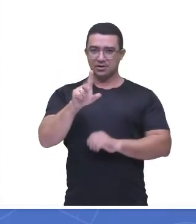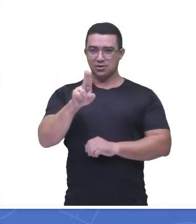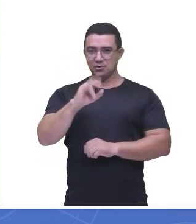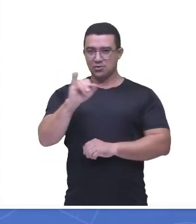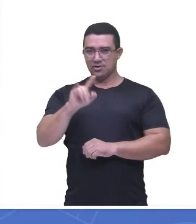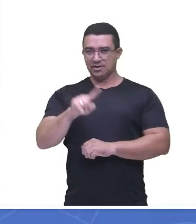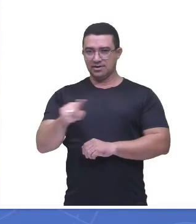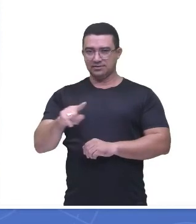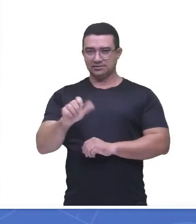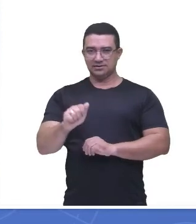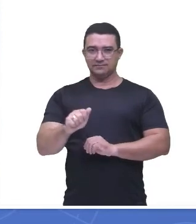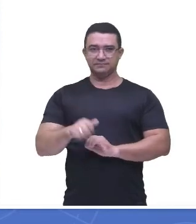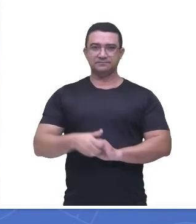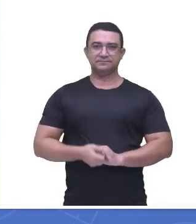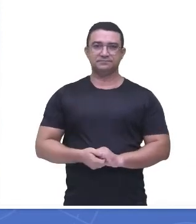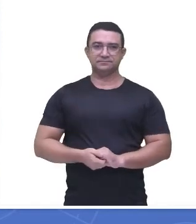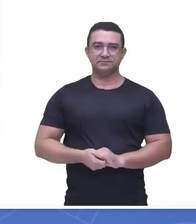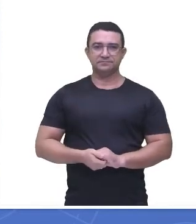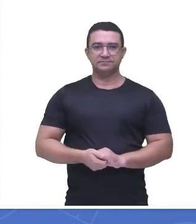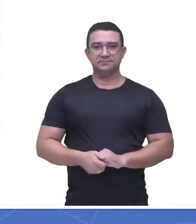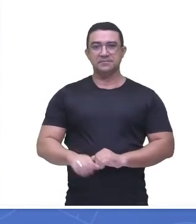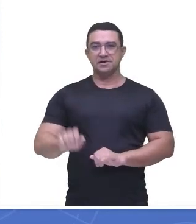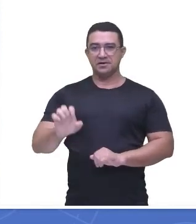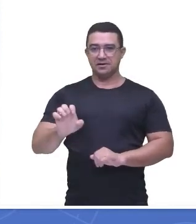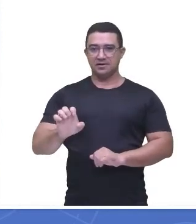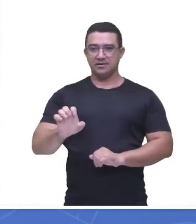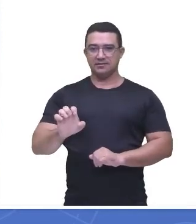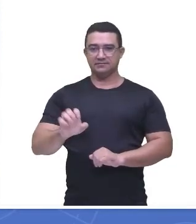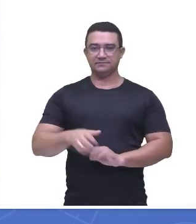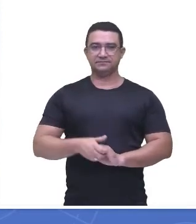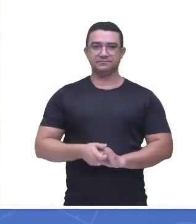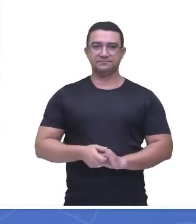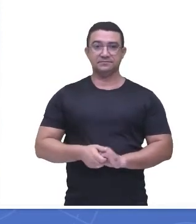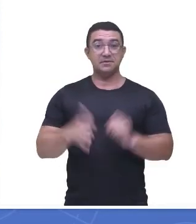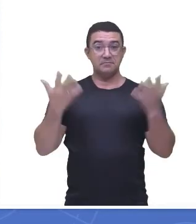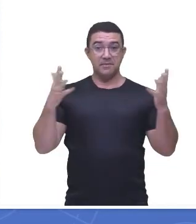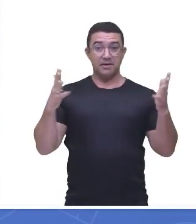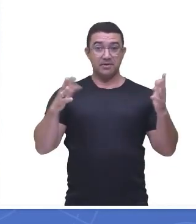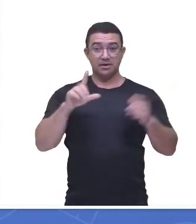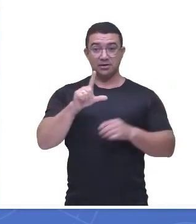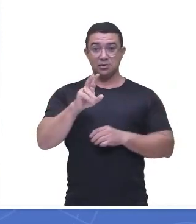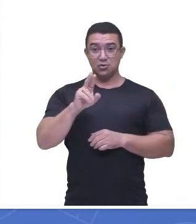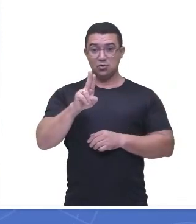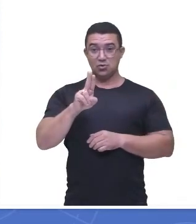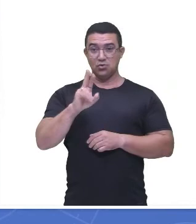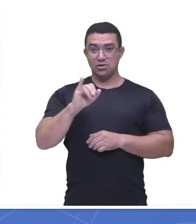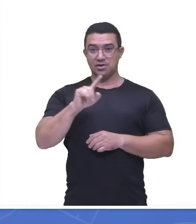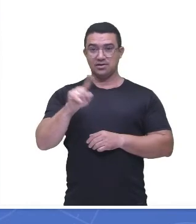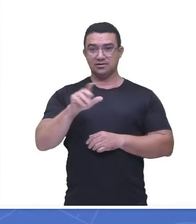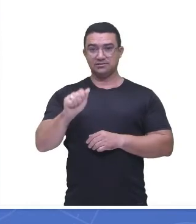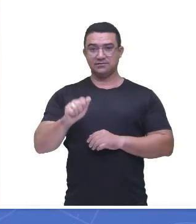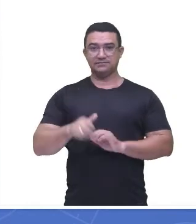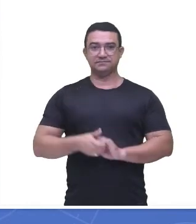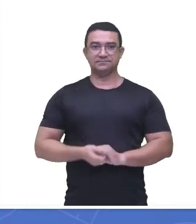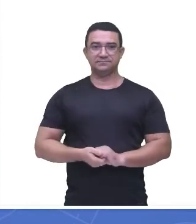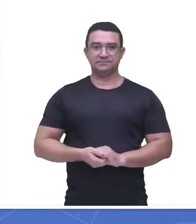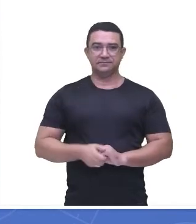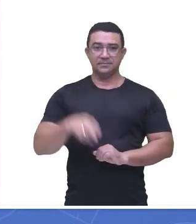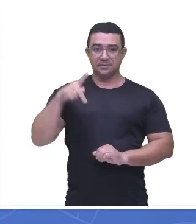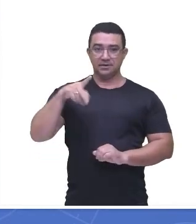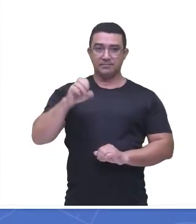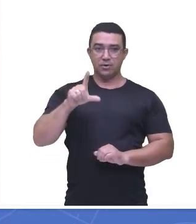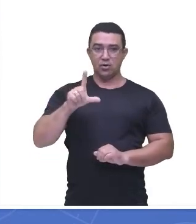a Luísa da Escola Estadual Tiradentes, alternativa E. Parabéns, Luísa, pela sua participação.